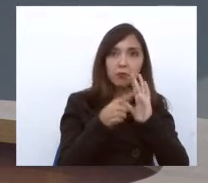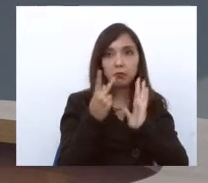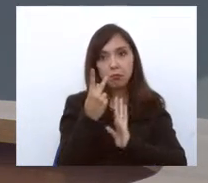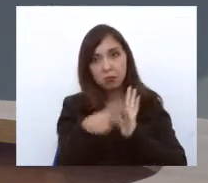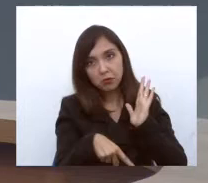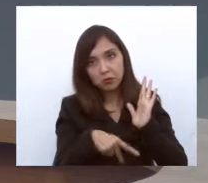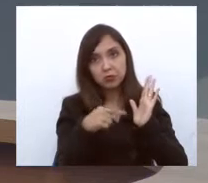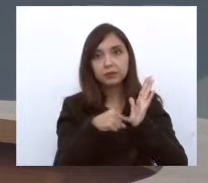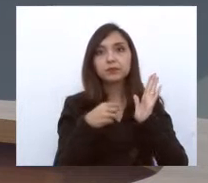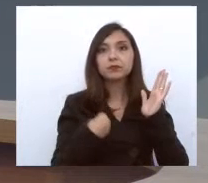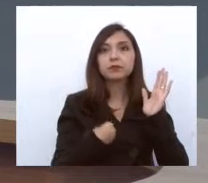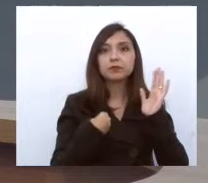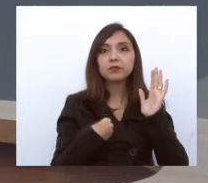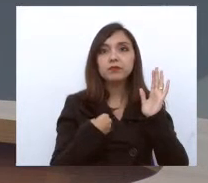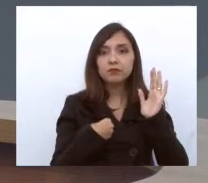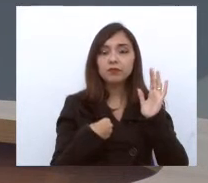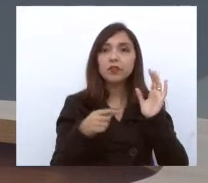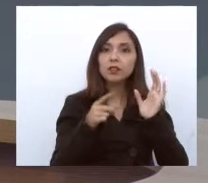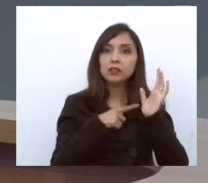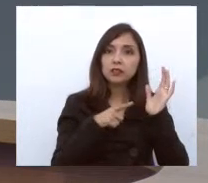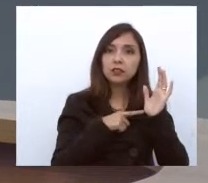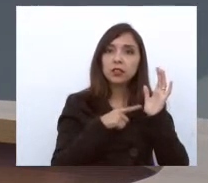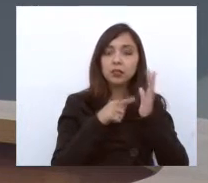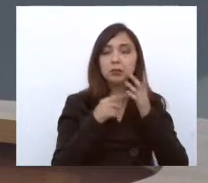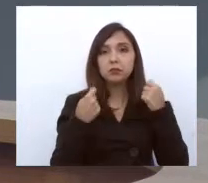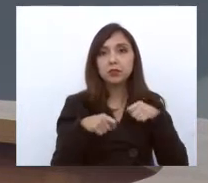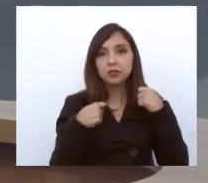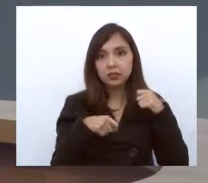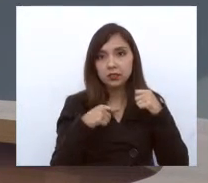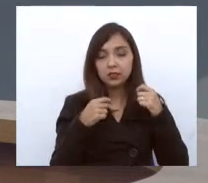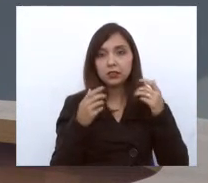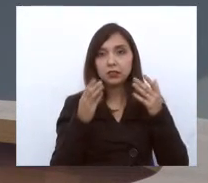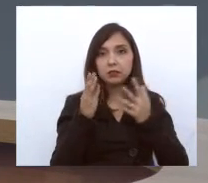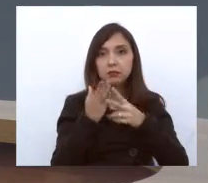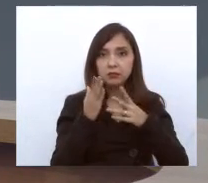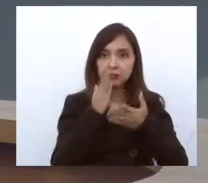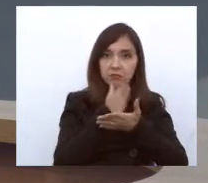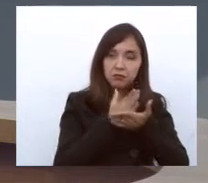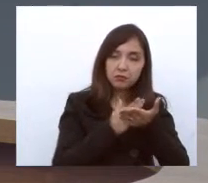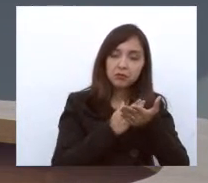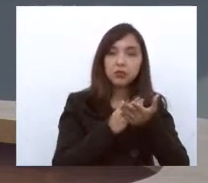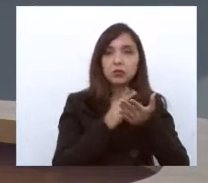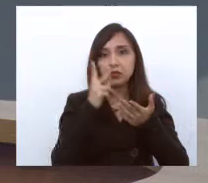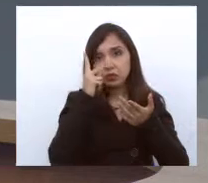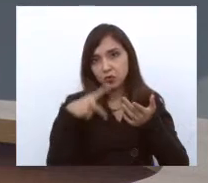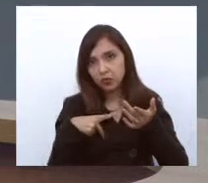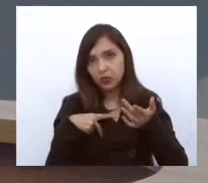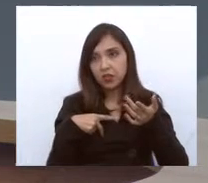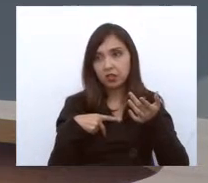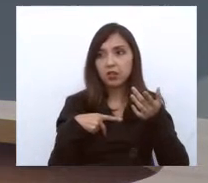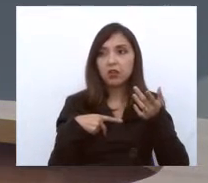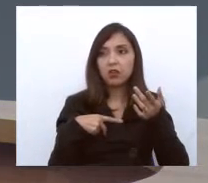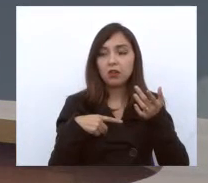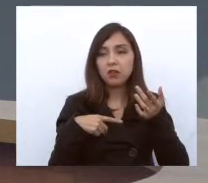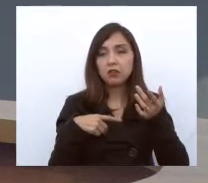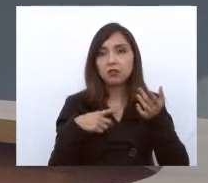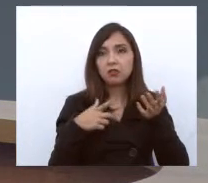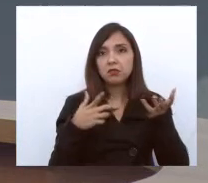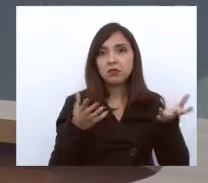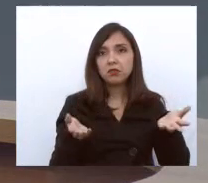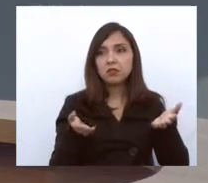projeto existente diz que estabelece que deve haver de medidor individual em imóveis verticais e